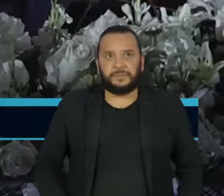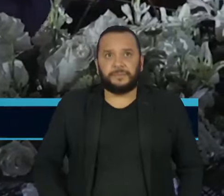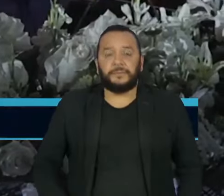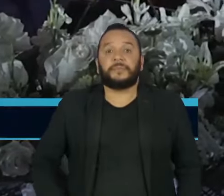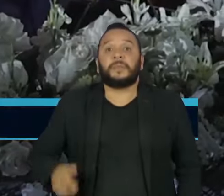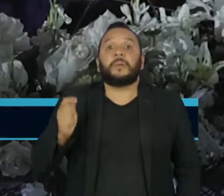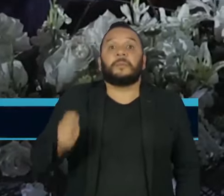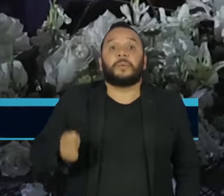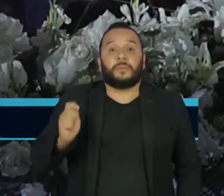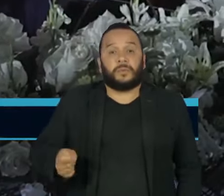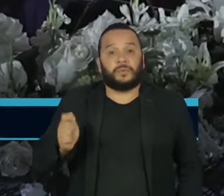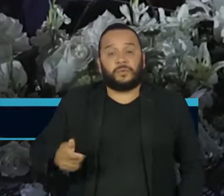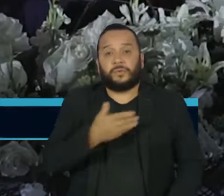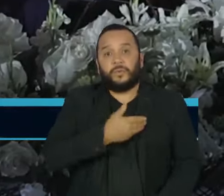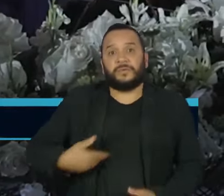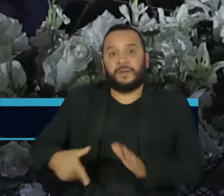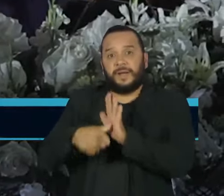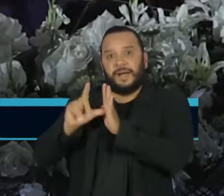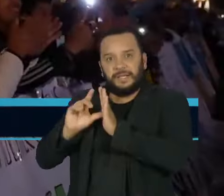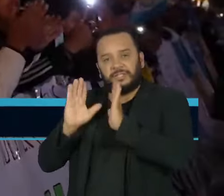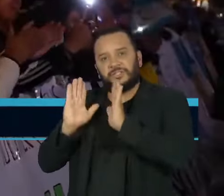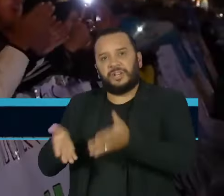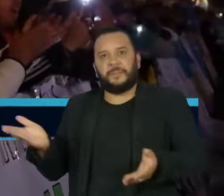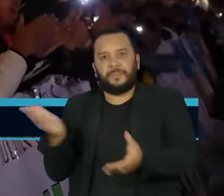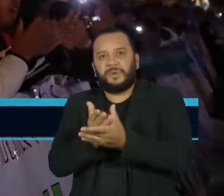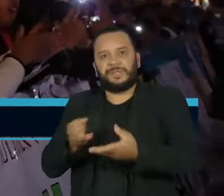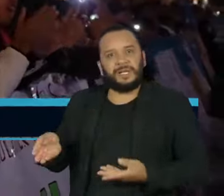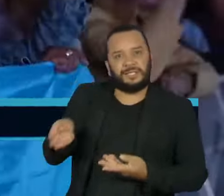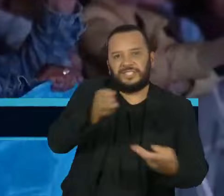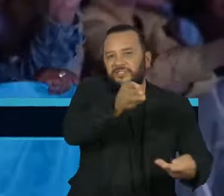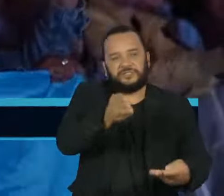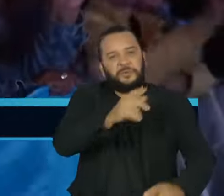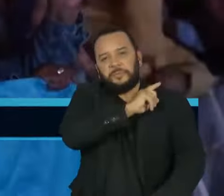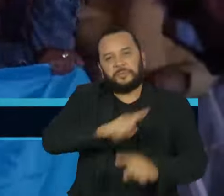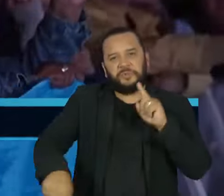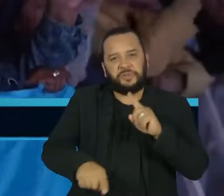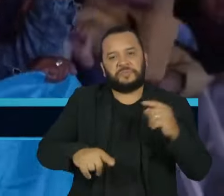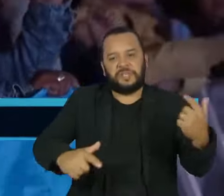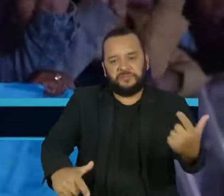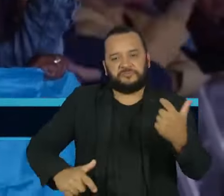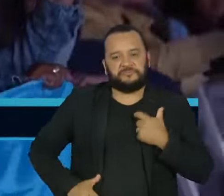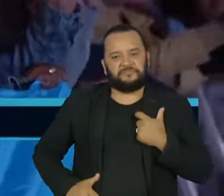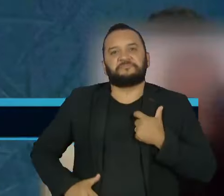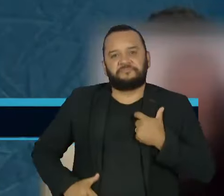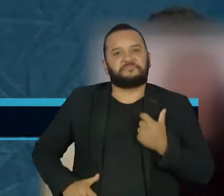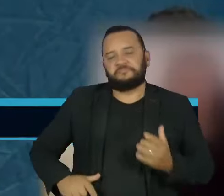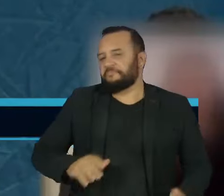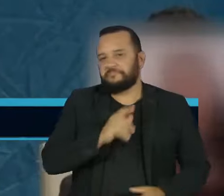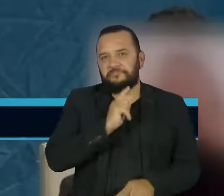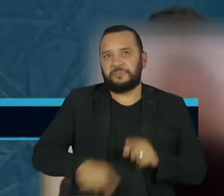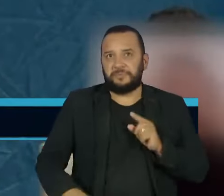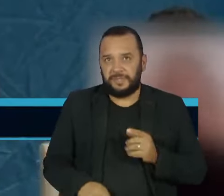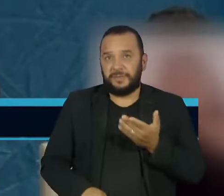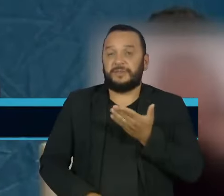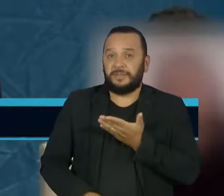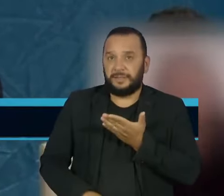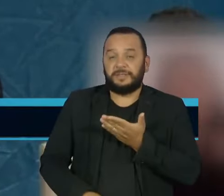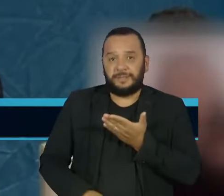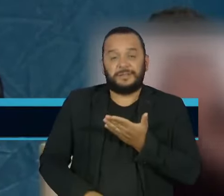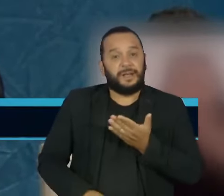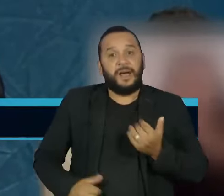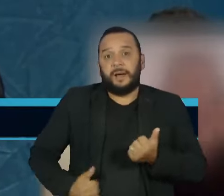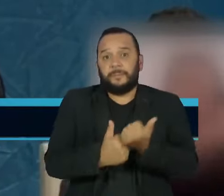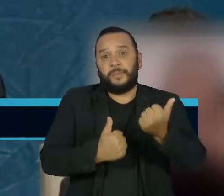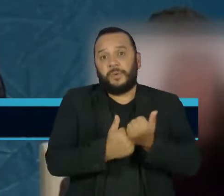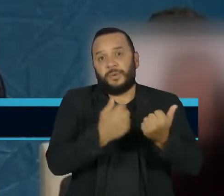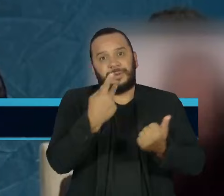Promotores ligados ao governo anterior entraram com uma ação para tentar suspender o partido pelo qual Arévalo foi eleito, o que implicaria acabar com o apoio